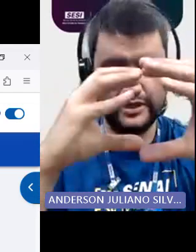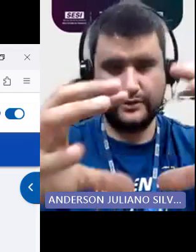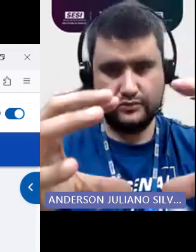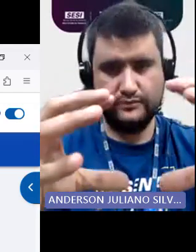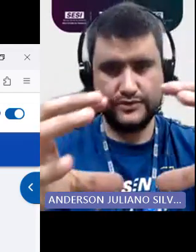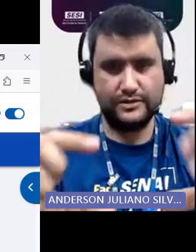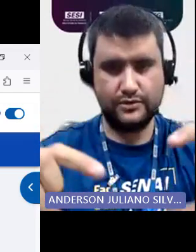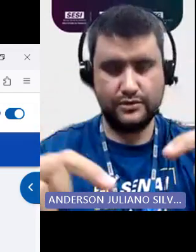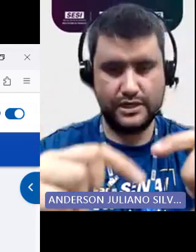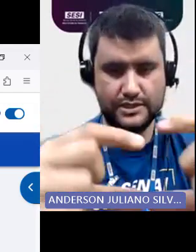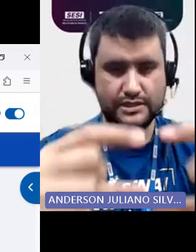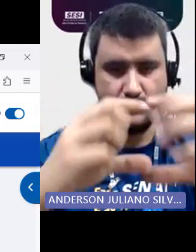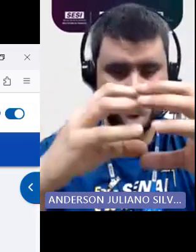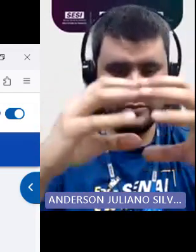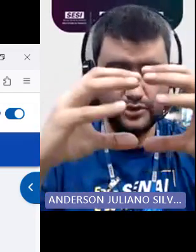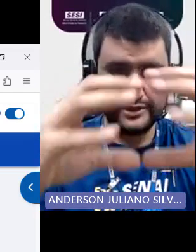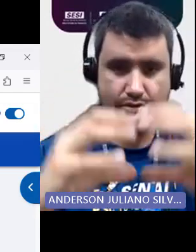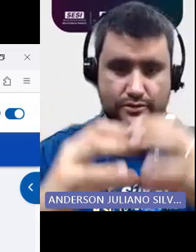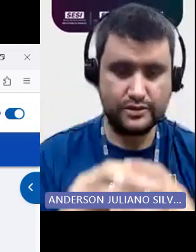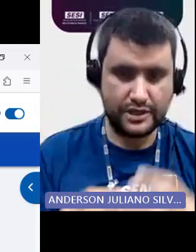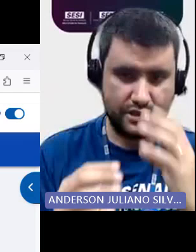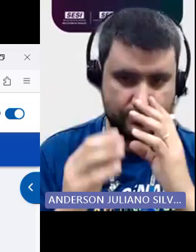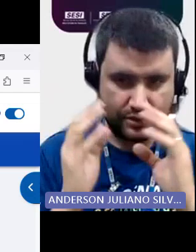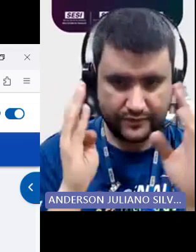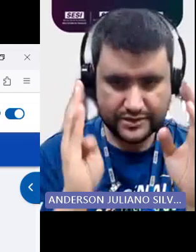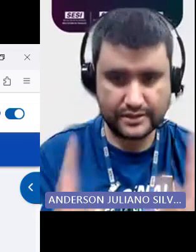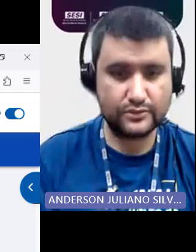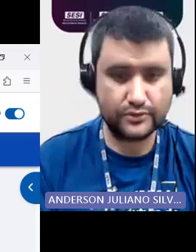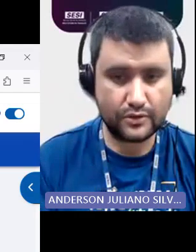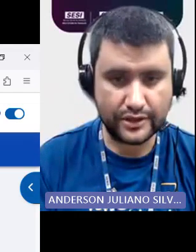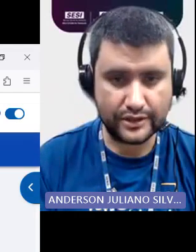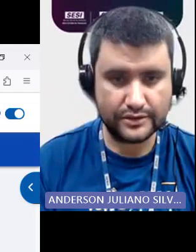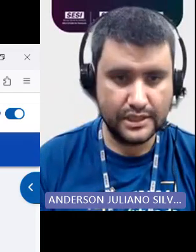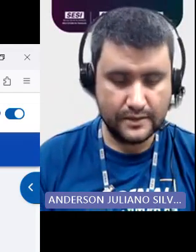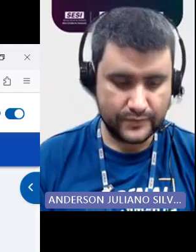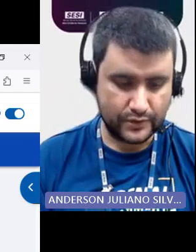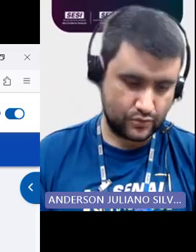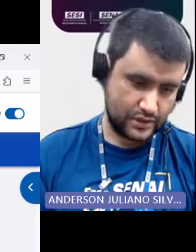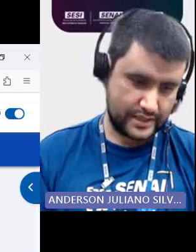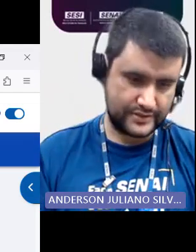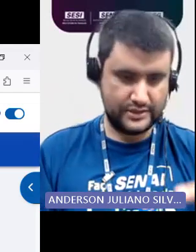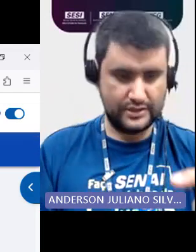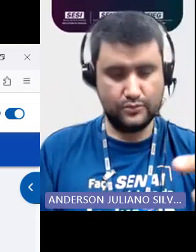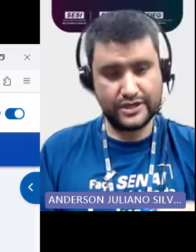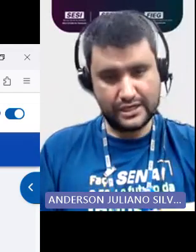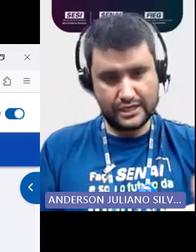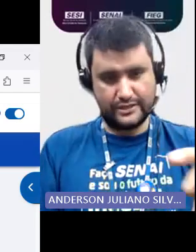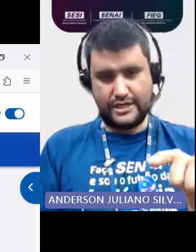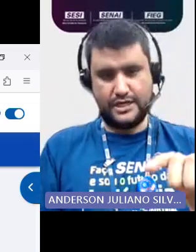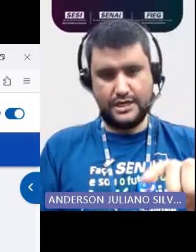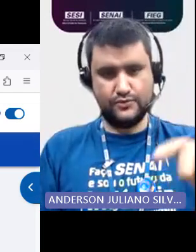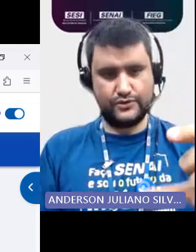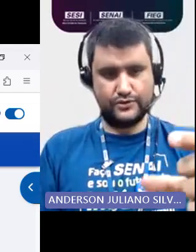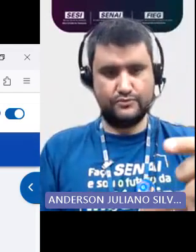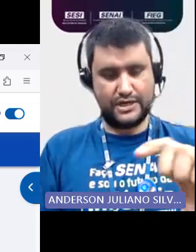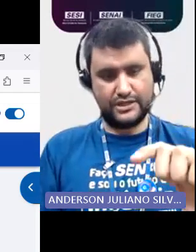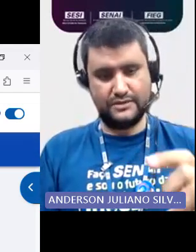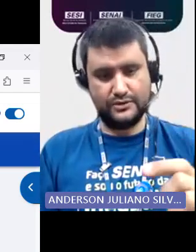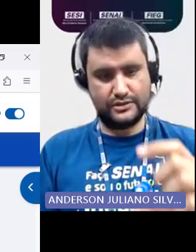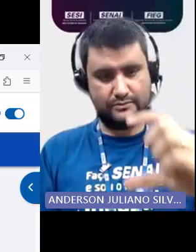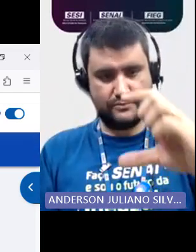ângulo reto, sempre olhar sempre um ângulo reto do seu parquímetro para fazer a leitura correta. Então, nunca olhar assim, nunca inclinar o